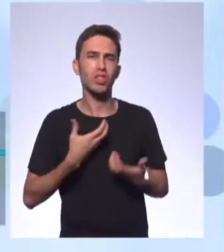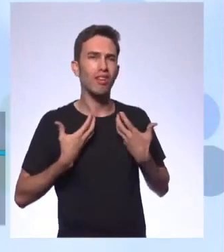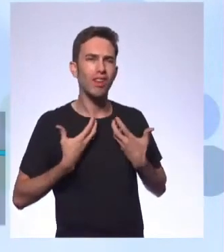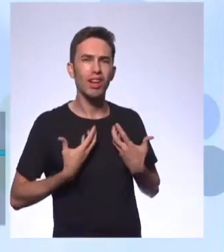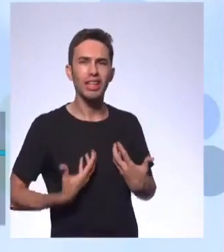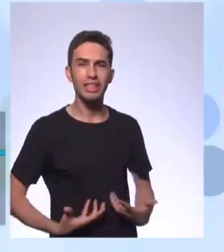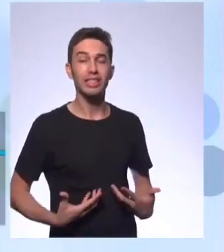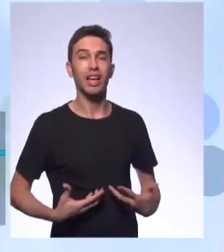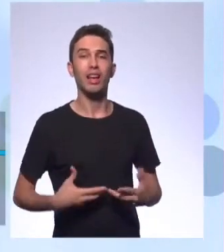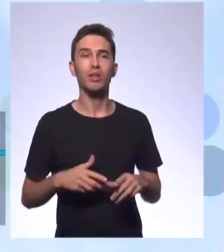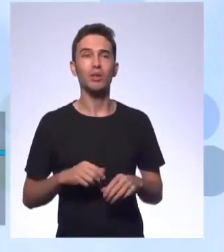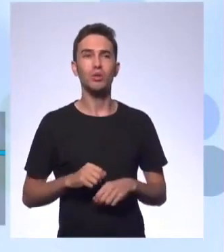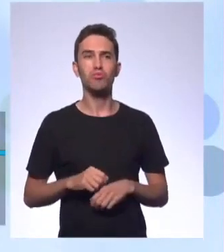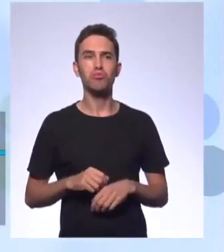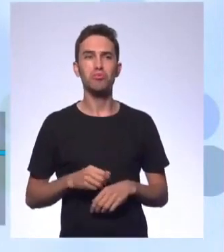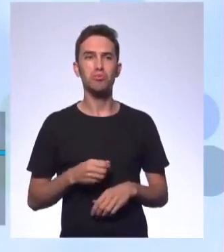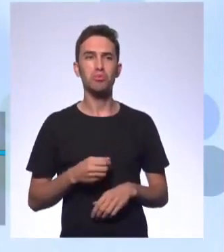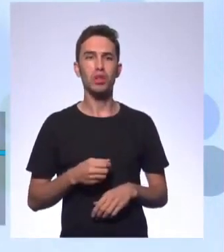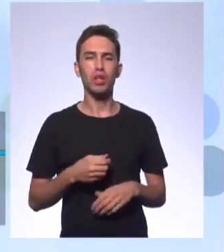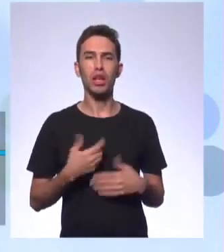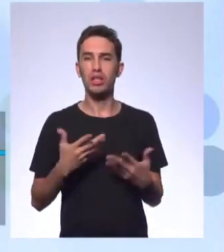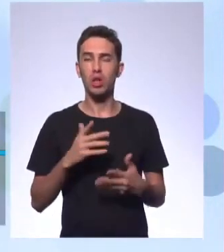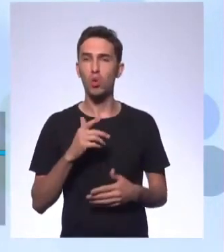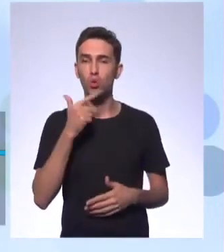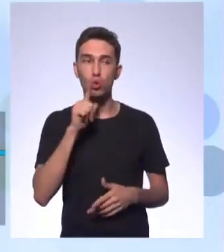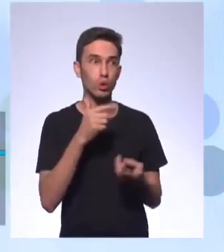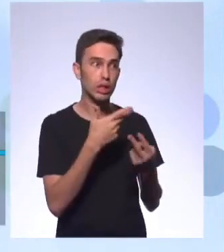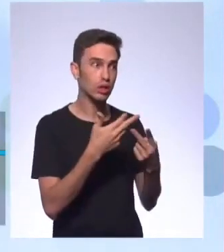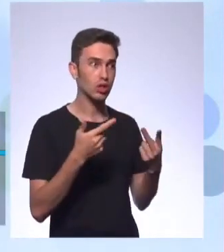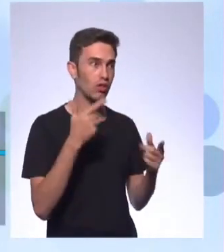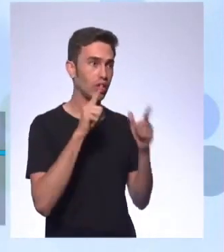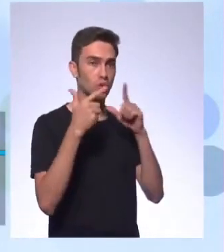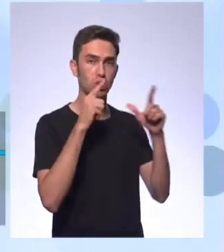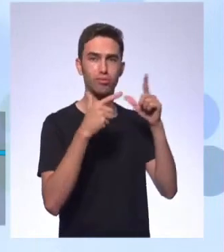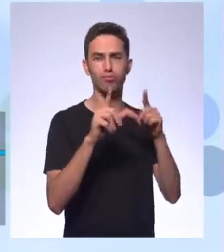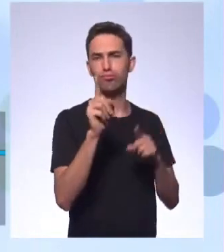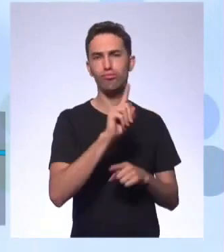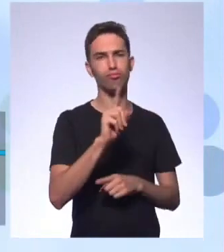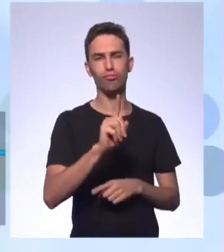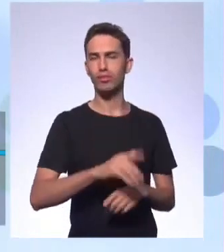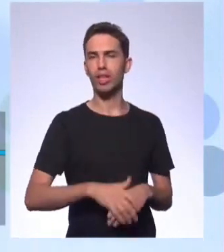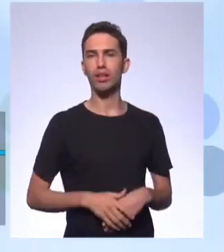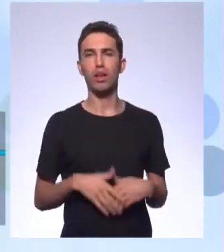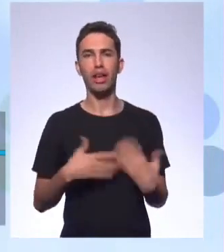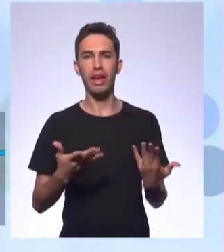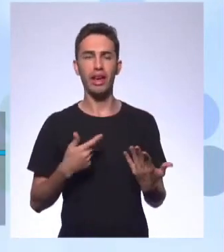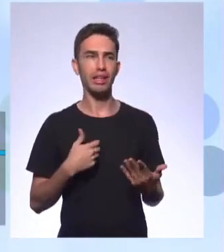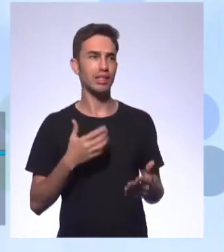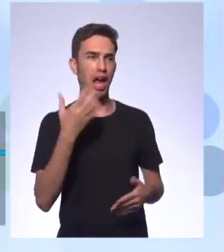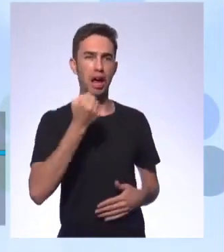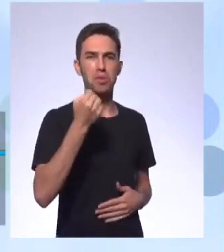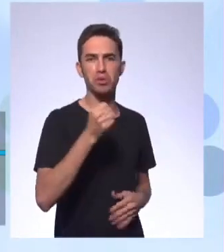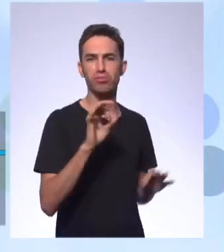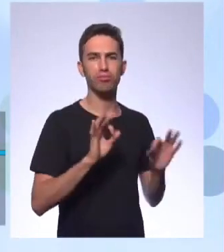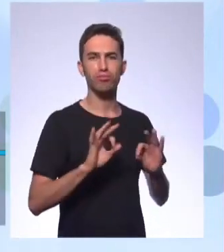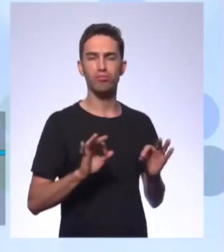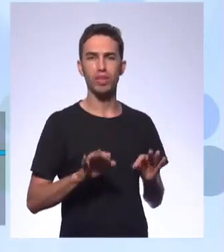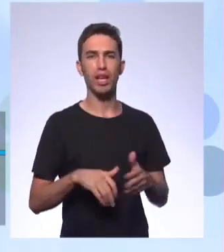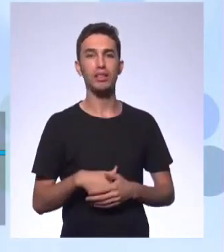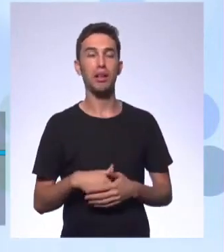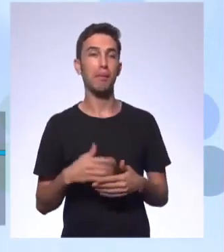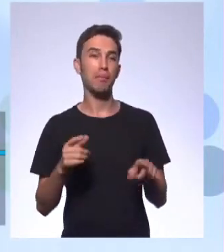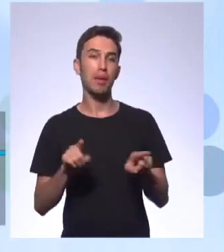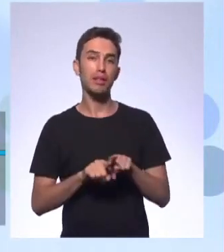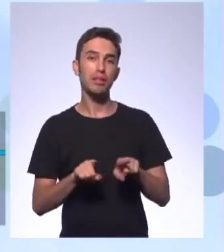cansado nunca conseguiu grandes coisas da vida. Ele era um cara que ele não se aposentou, mas nunca